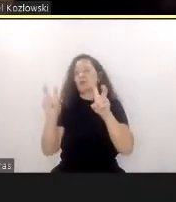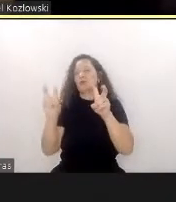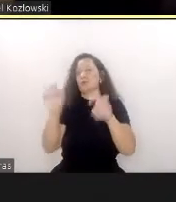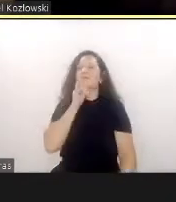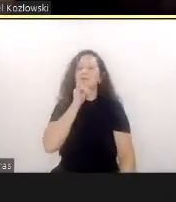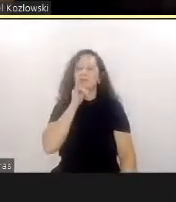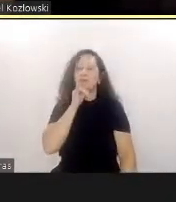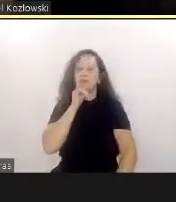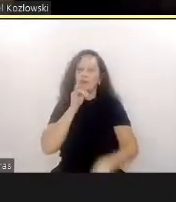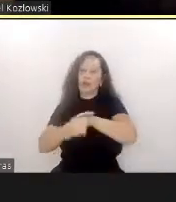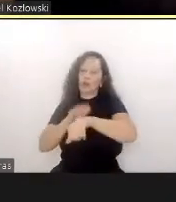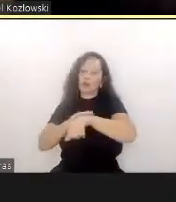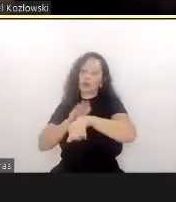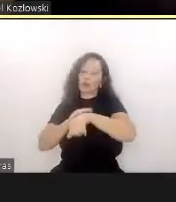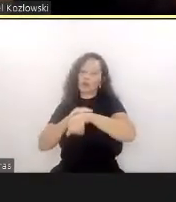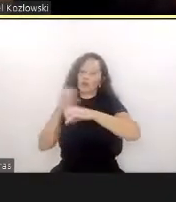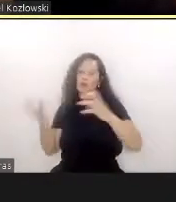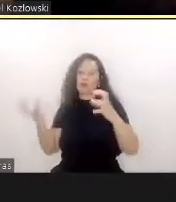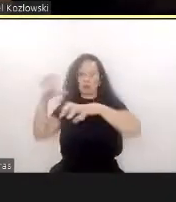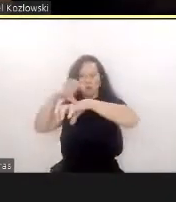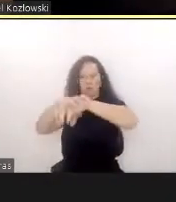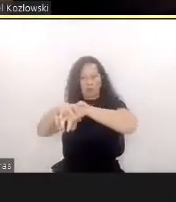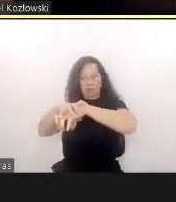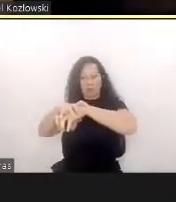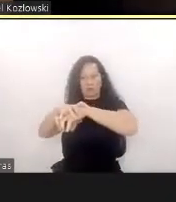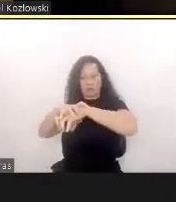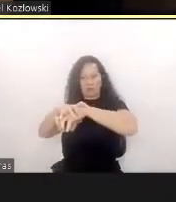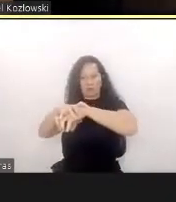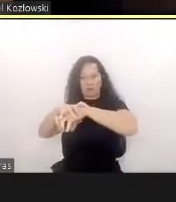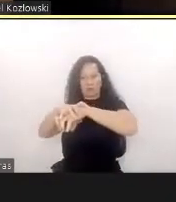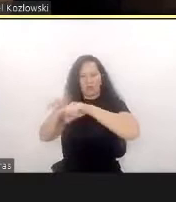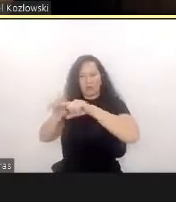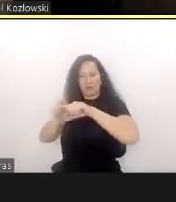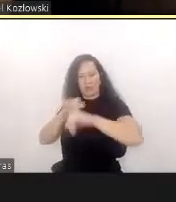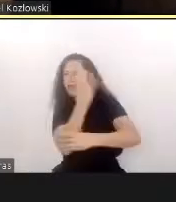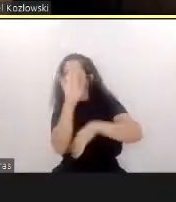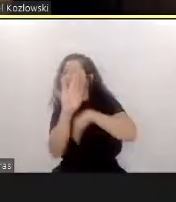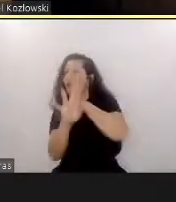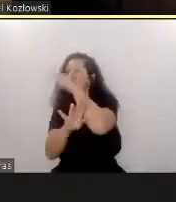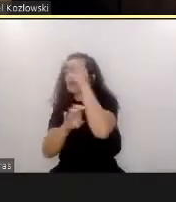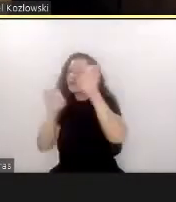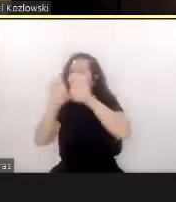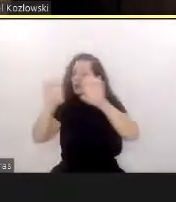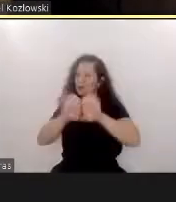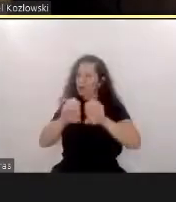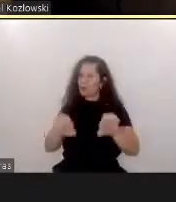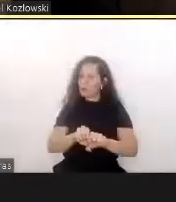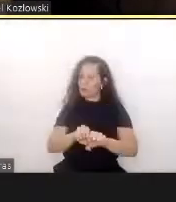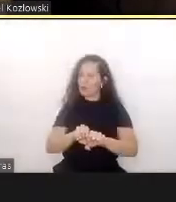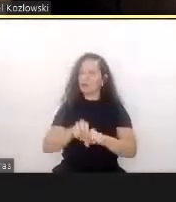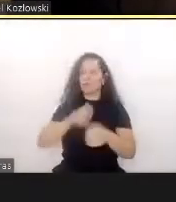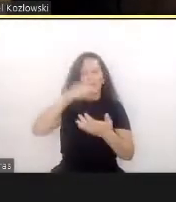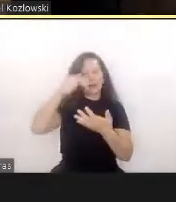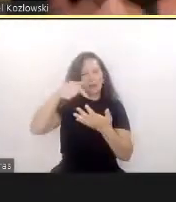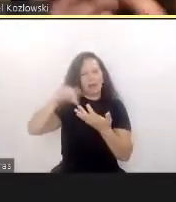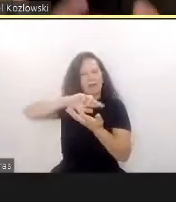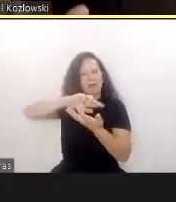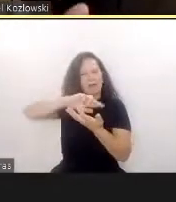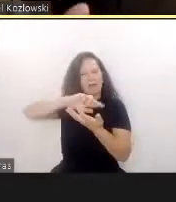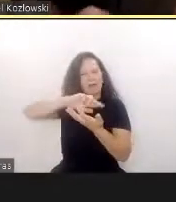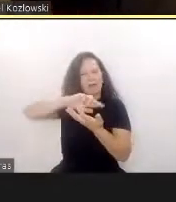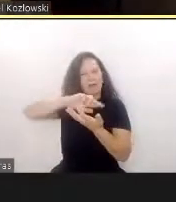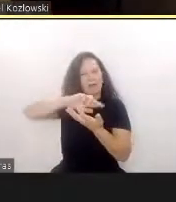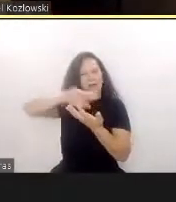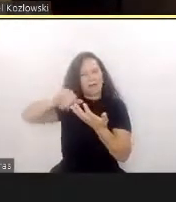colonialismo, cibernética, ecologia, megaestrutura, nomadismo, intensificação territorial,